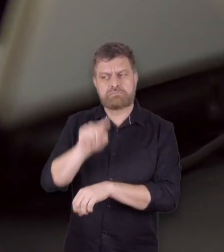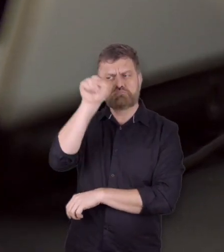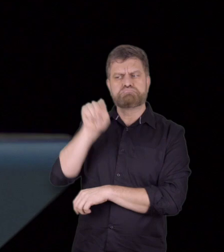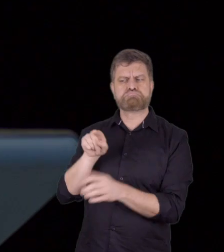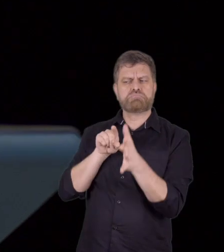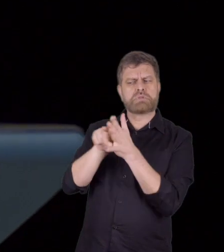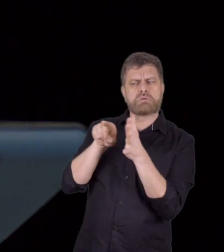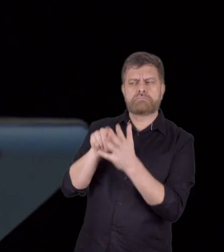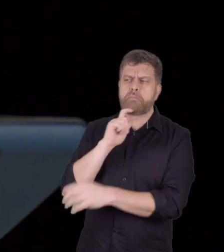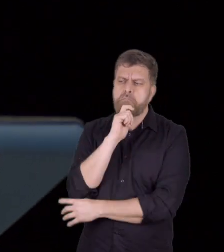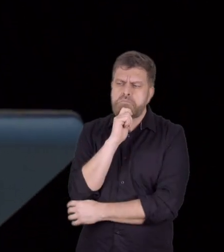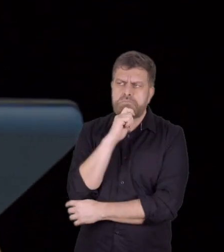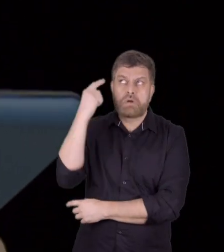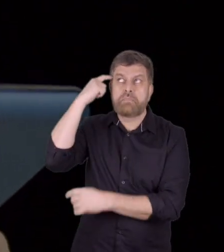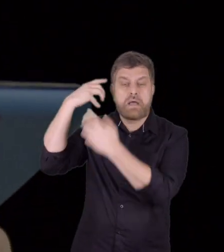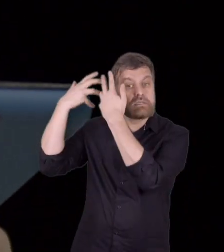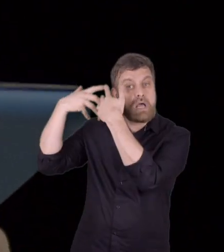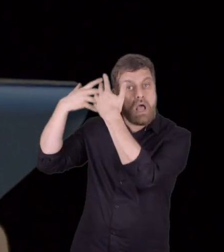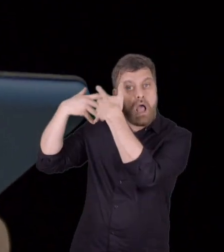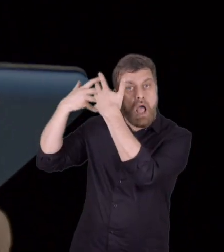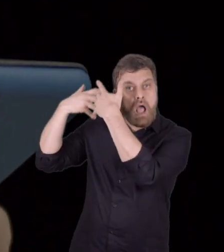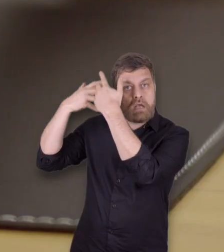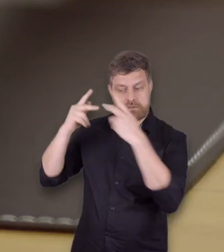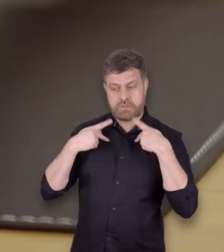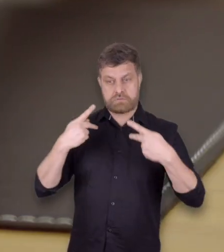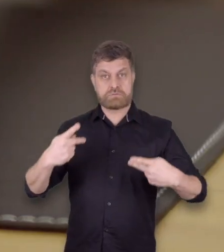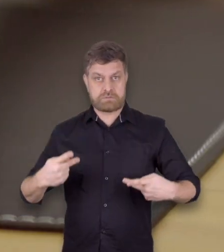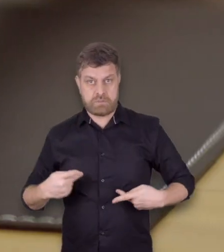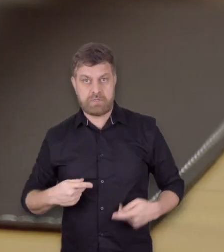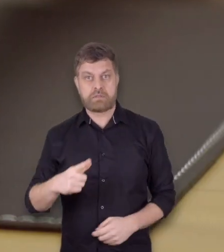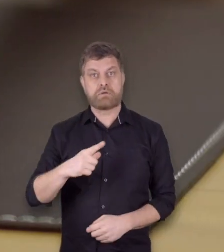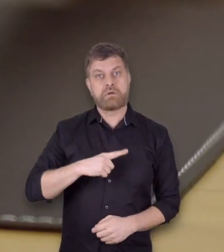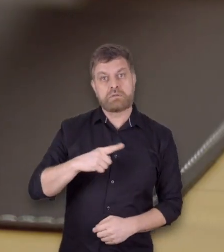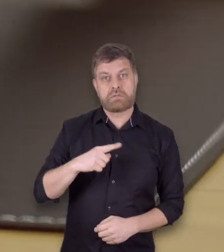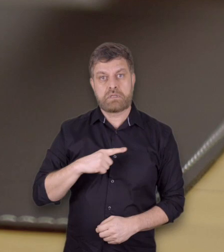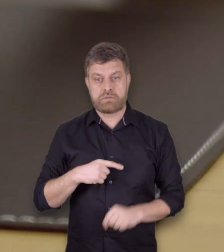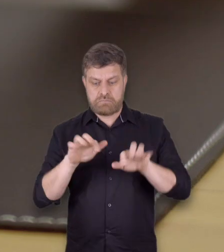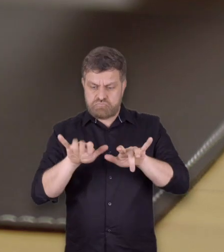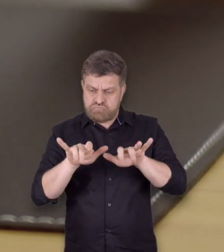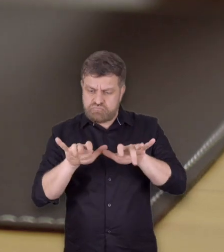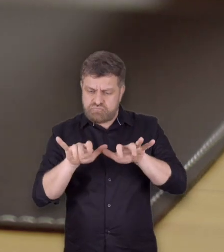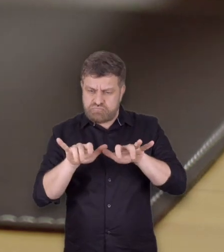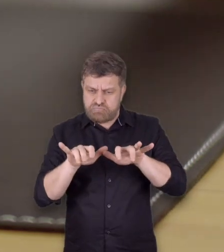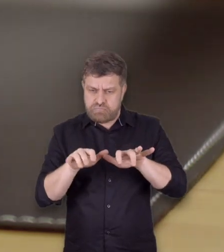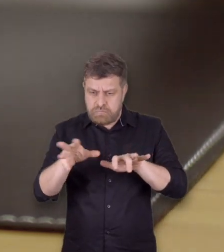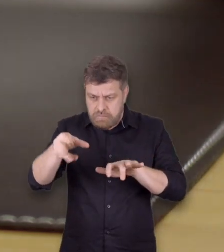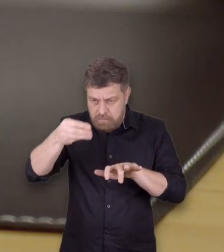indagativa, a capacidade racional do ser humano através do computador.